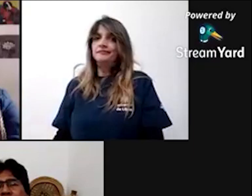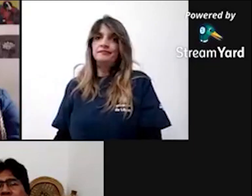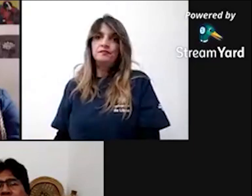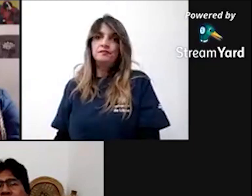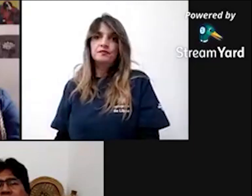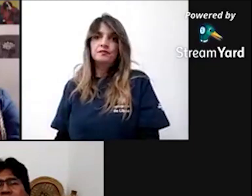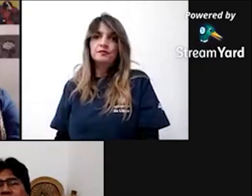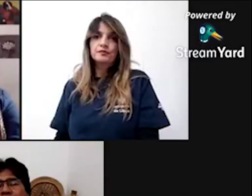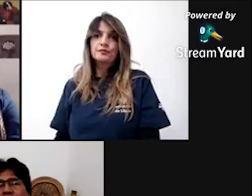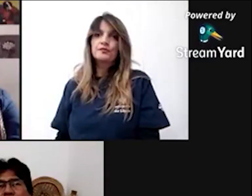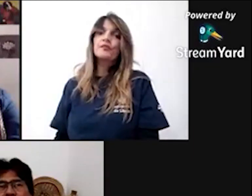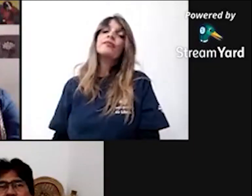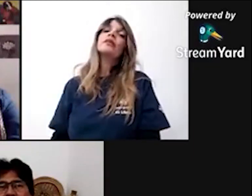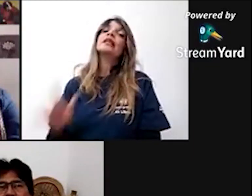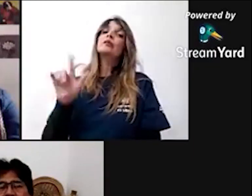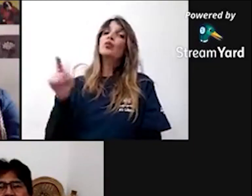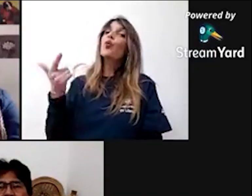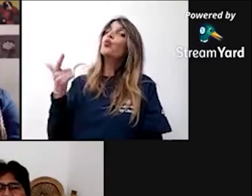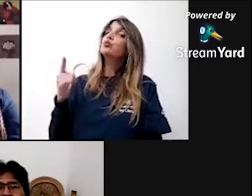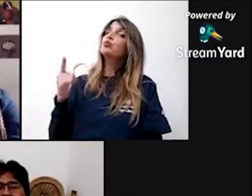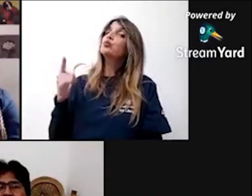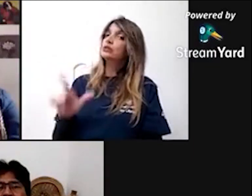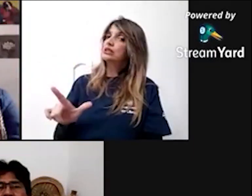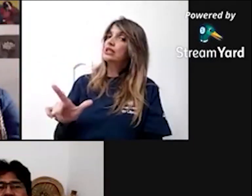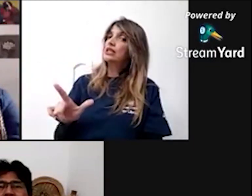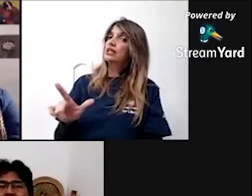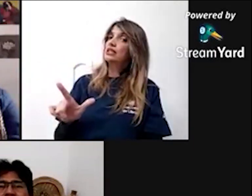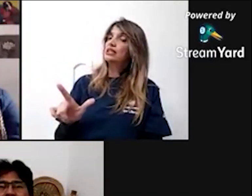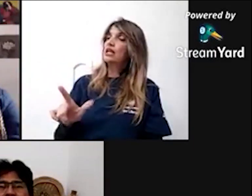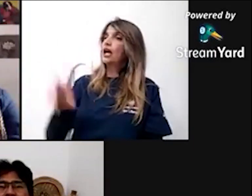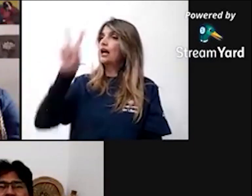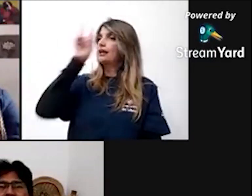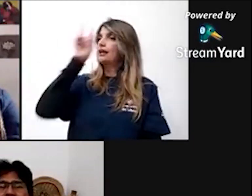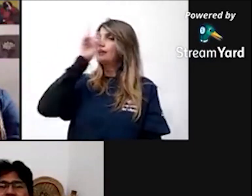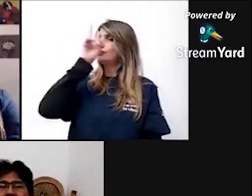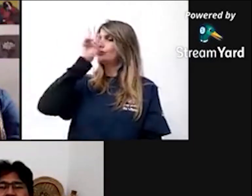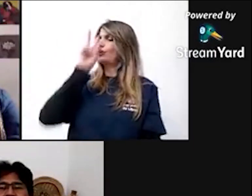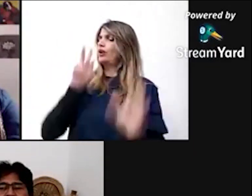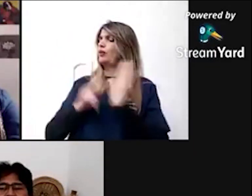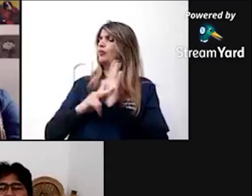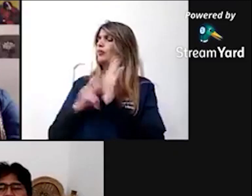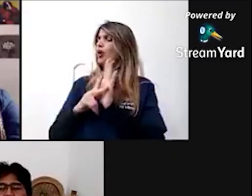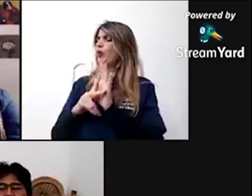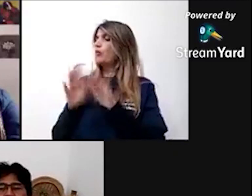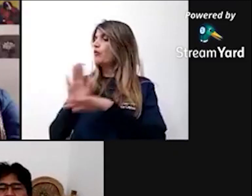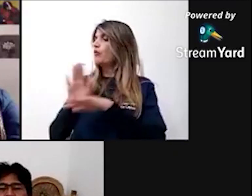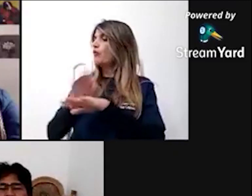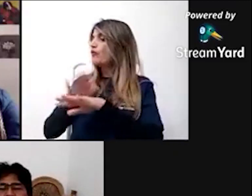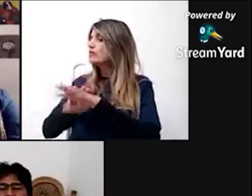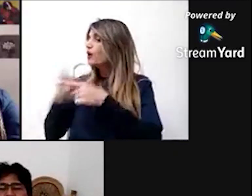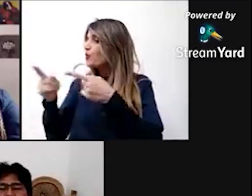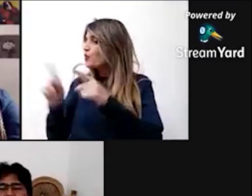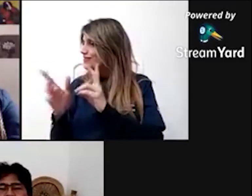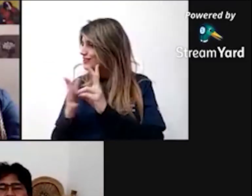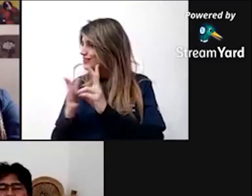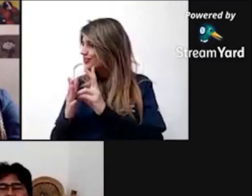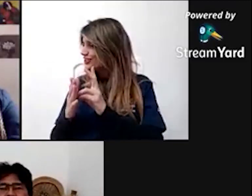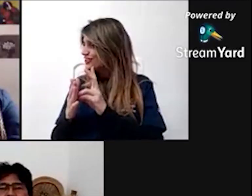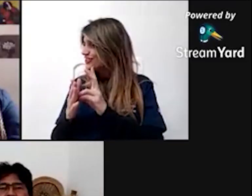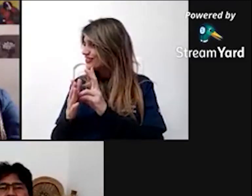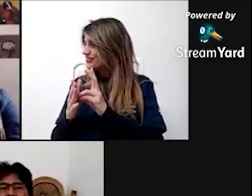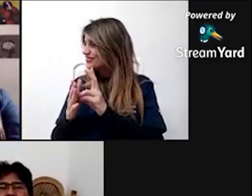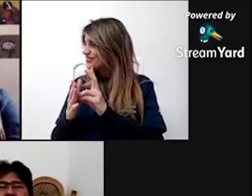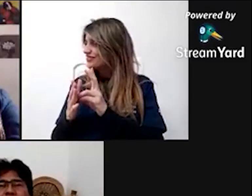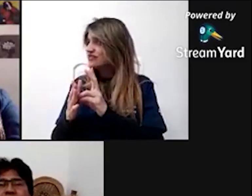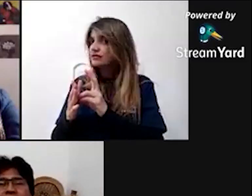A partir daí, nós conseguimos sair da história da... vamos fazer uma música de índio, né? Porque esse índio já não vai